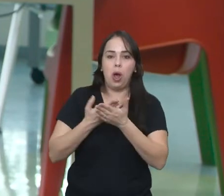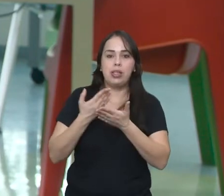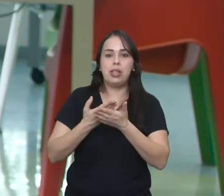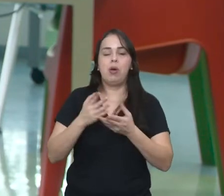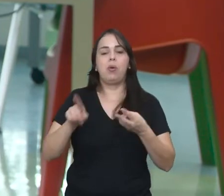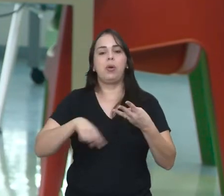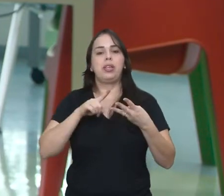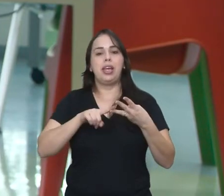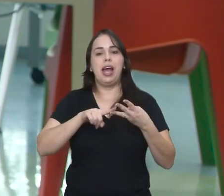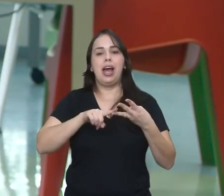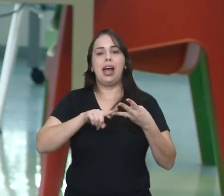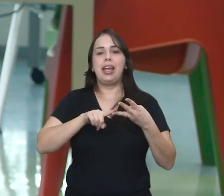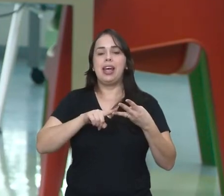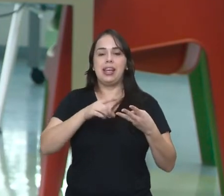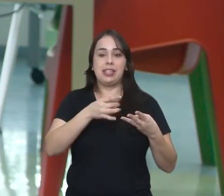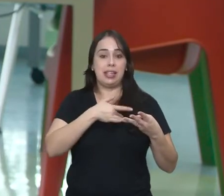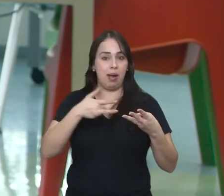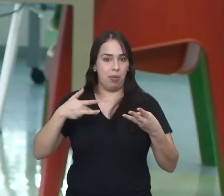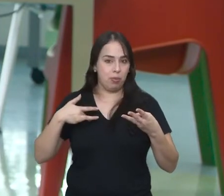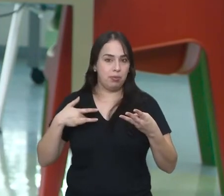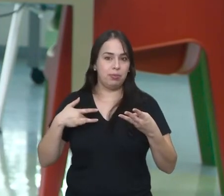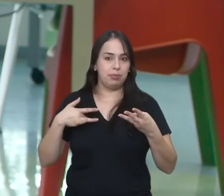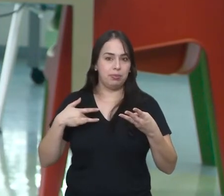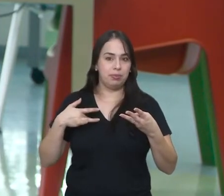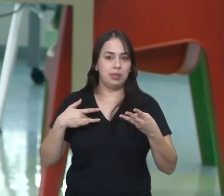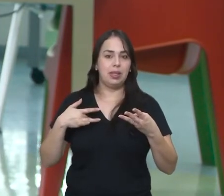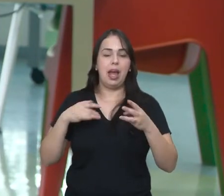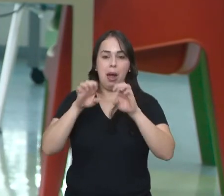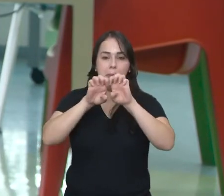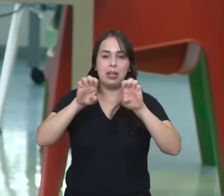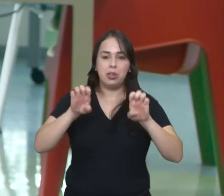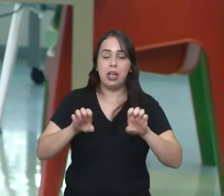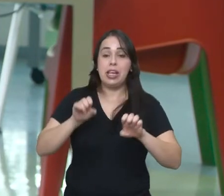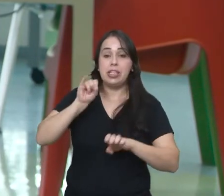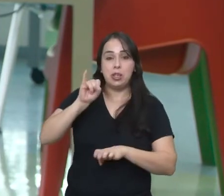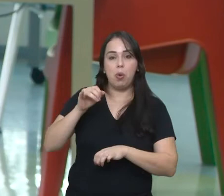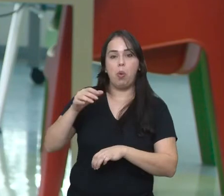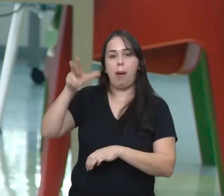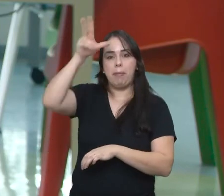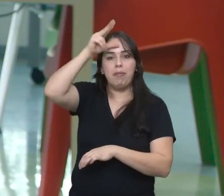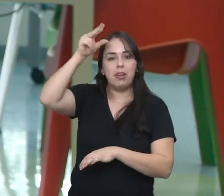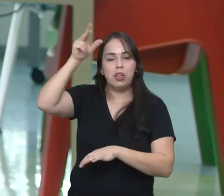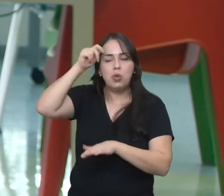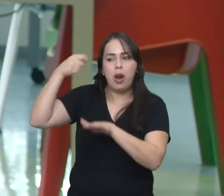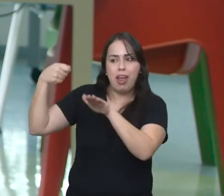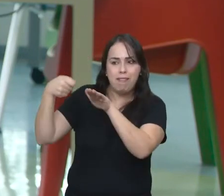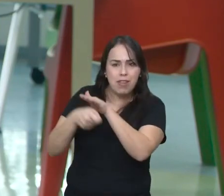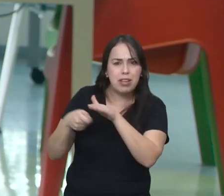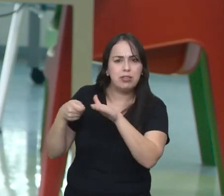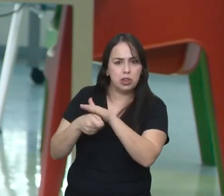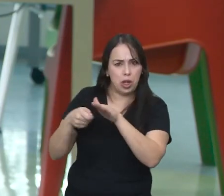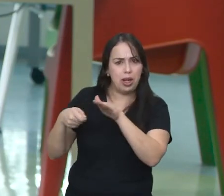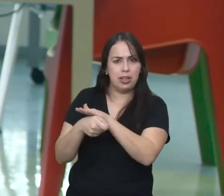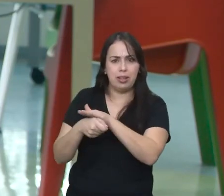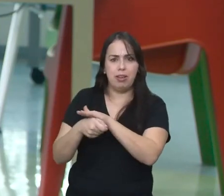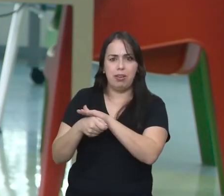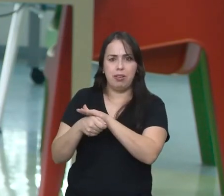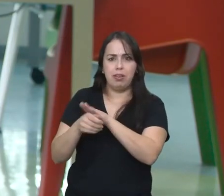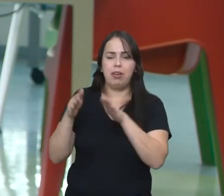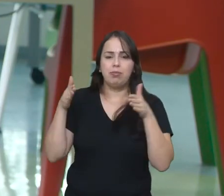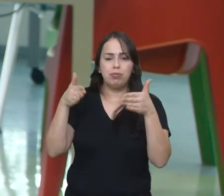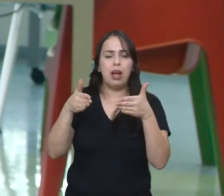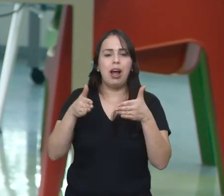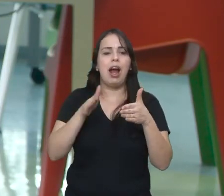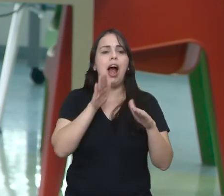a educação, a saúde e hoje a internet, são infraestruturas que, se o governo subsidia ou se o